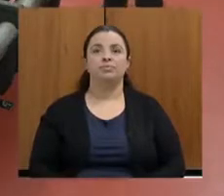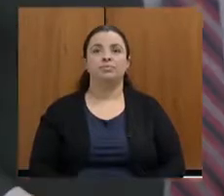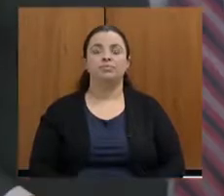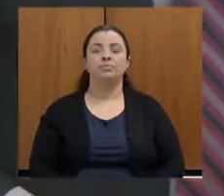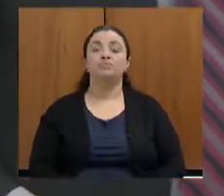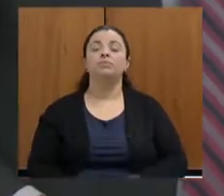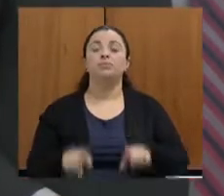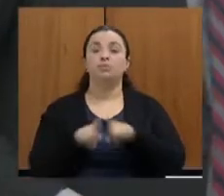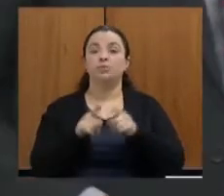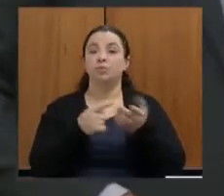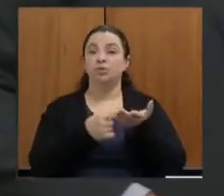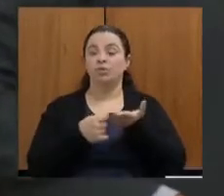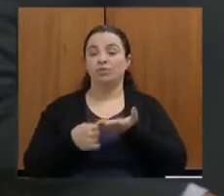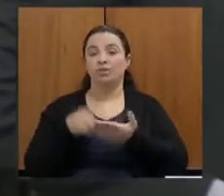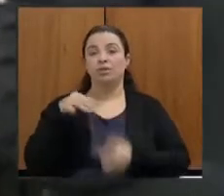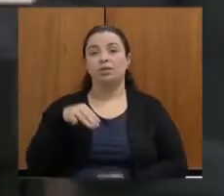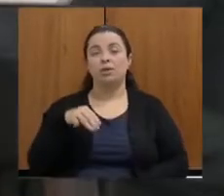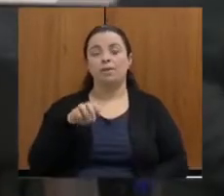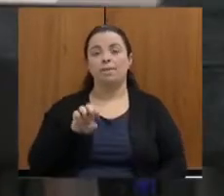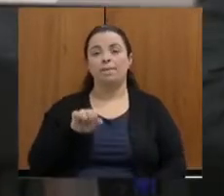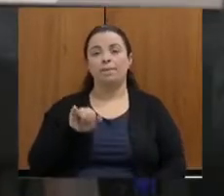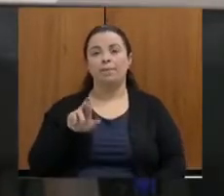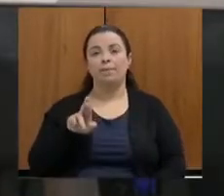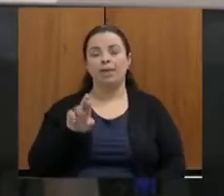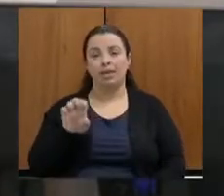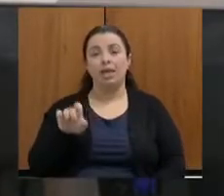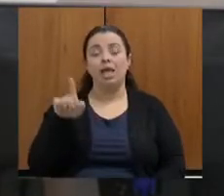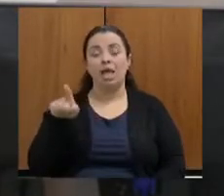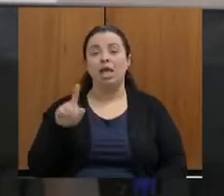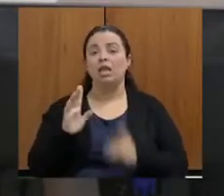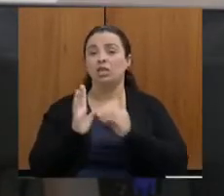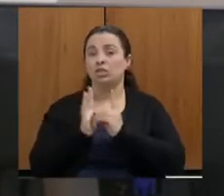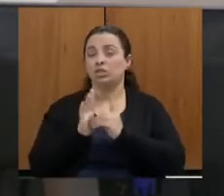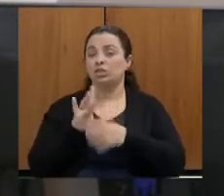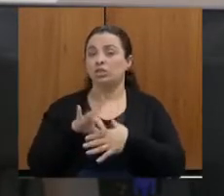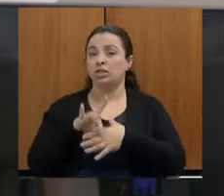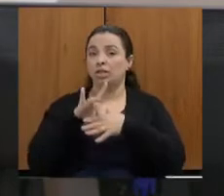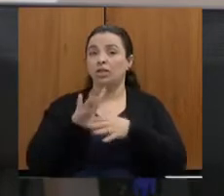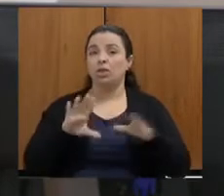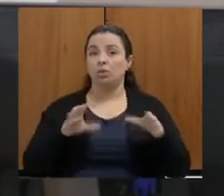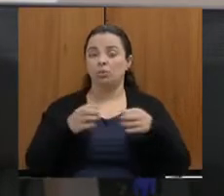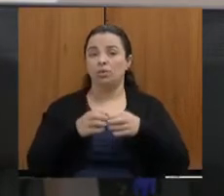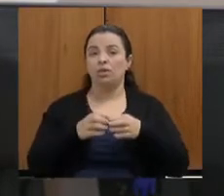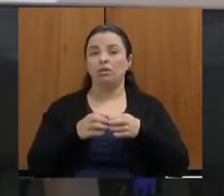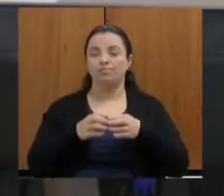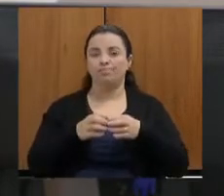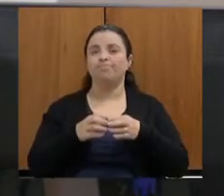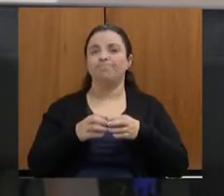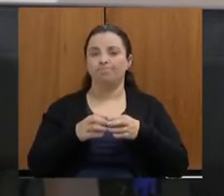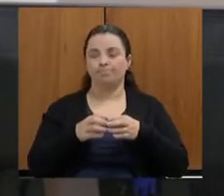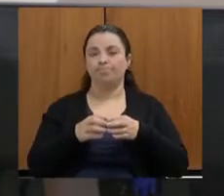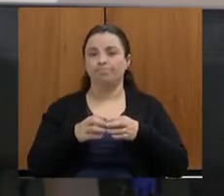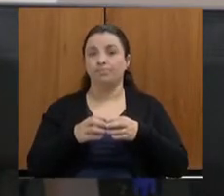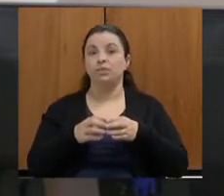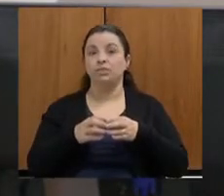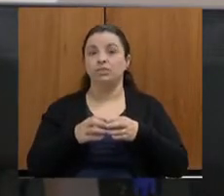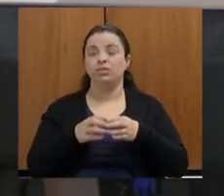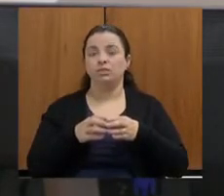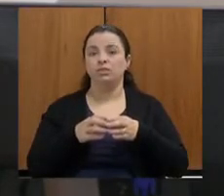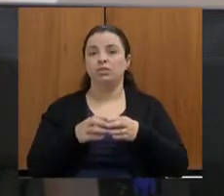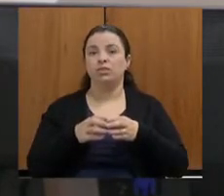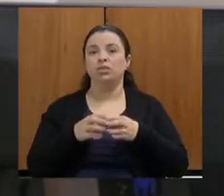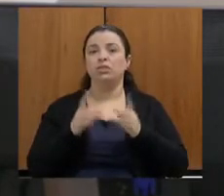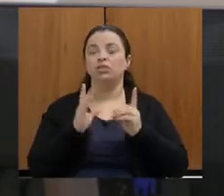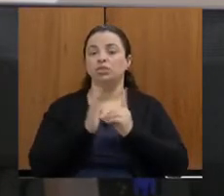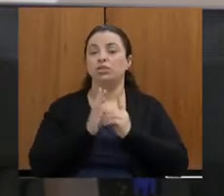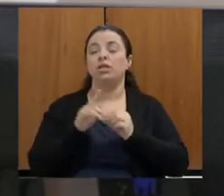convidamos também 6 m Neymar Pure indígena liderança da comunidade o sobre essa rua Puri e representante